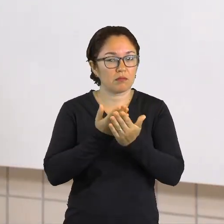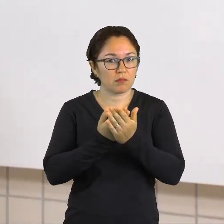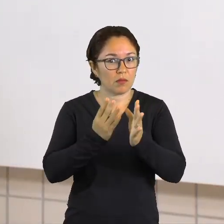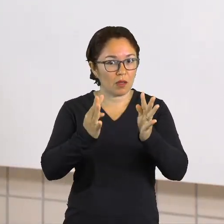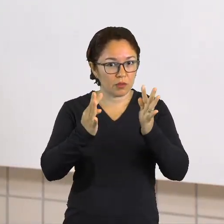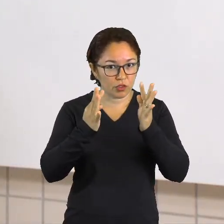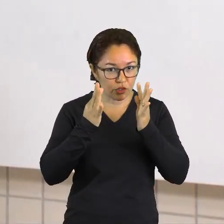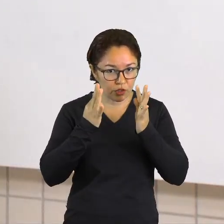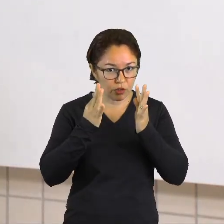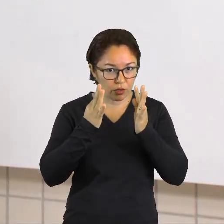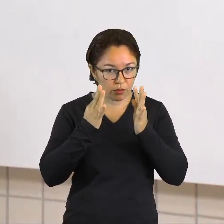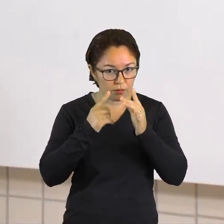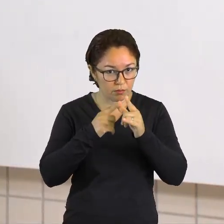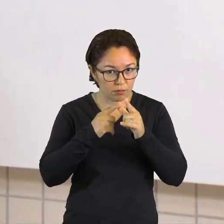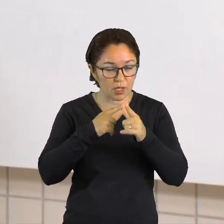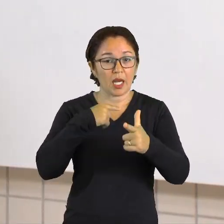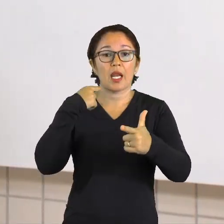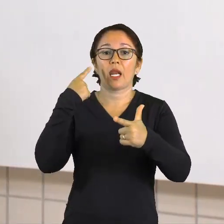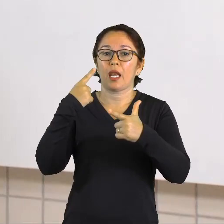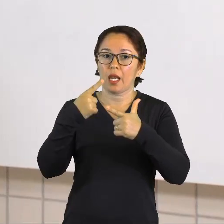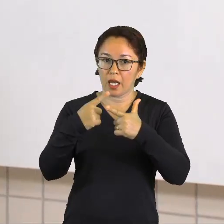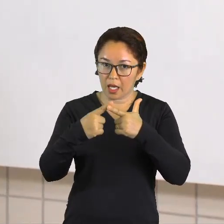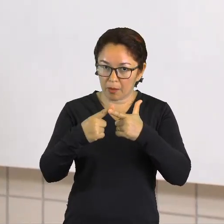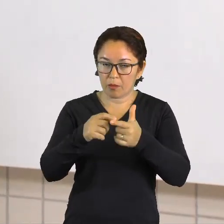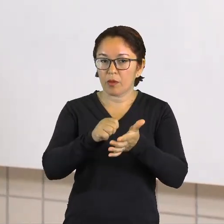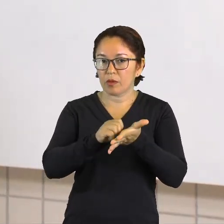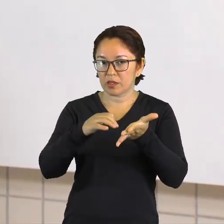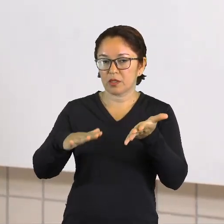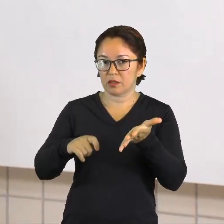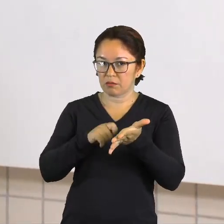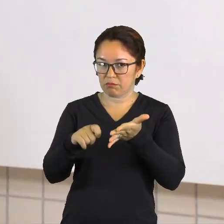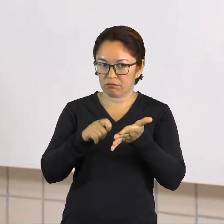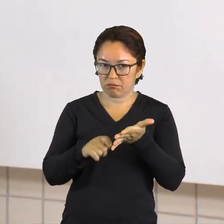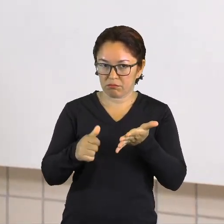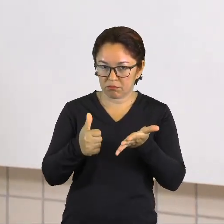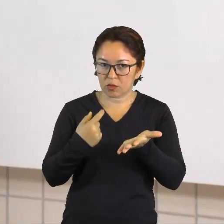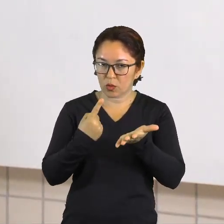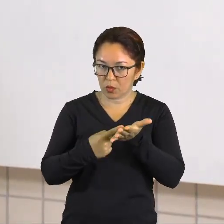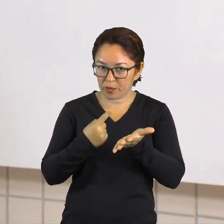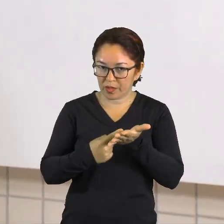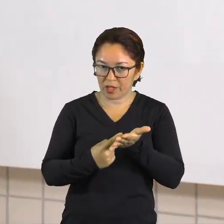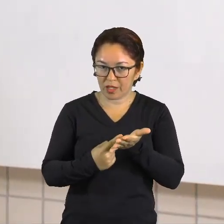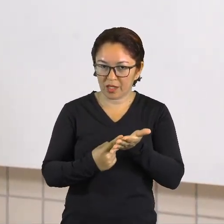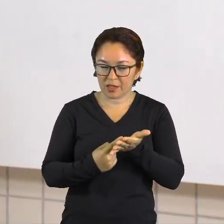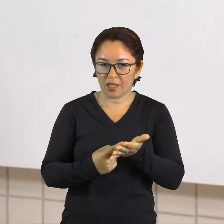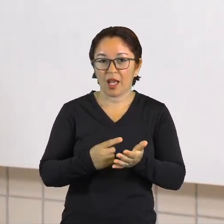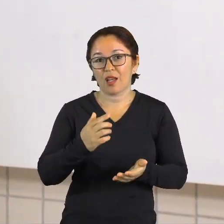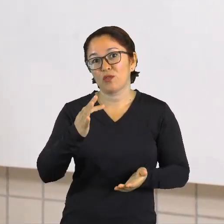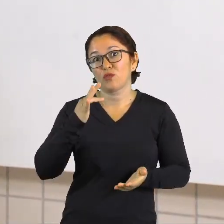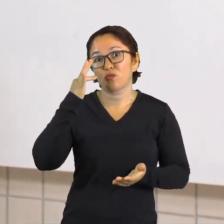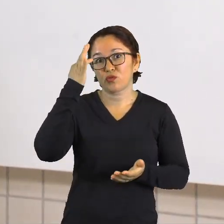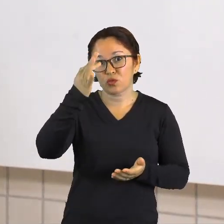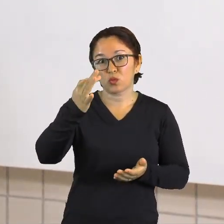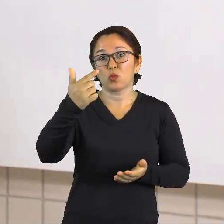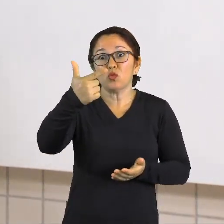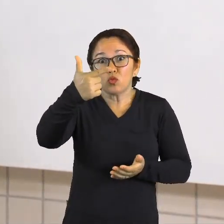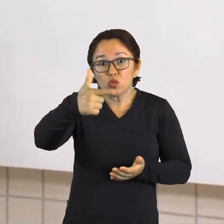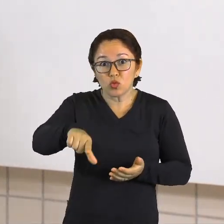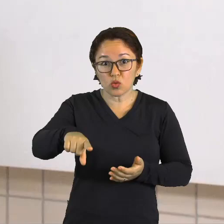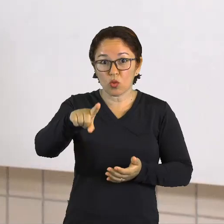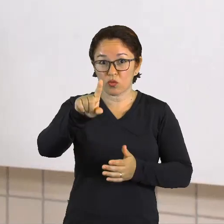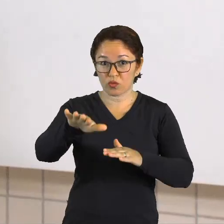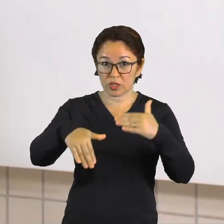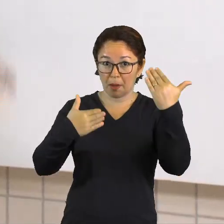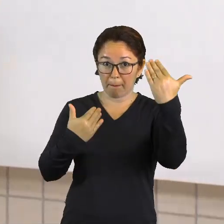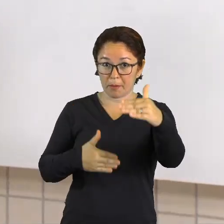atividade. Combinado? Porque aí assim, você vai estar livre de ter que fazer a avaliação de recuperação,